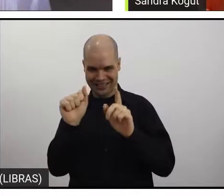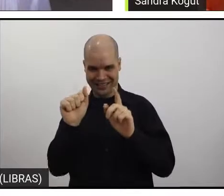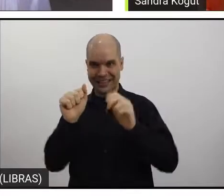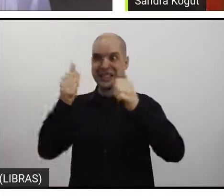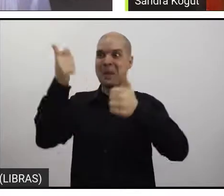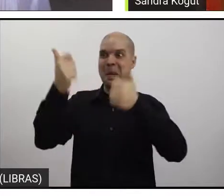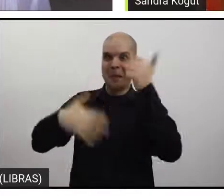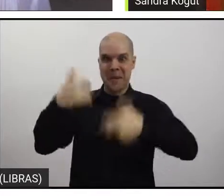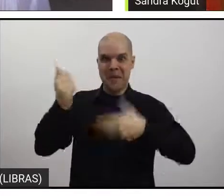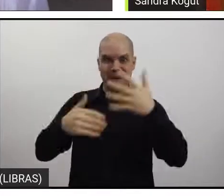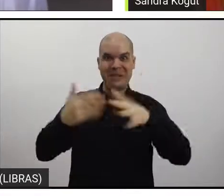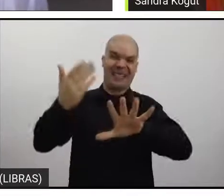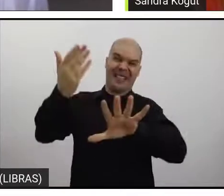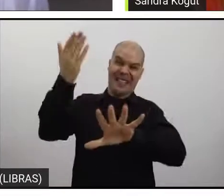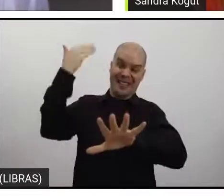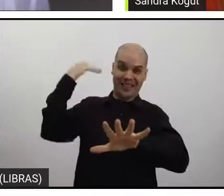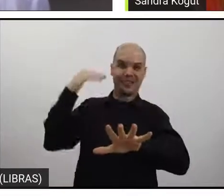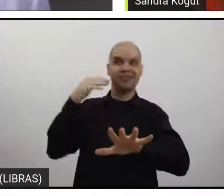perguntas, que depois